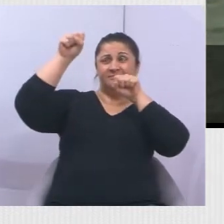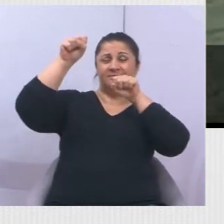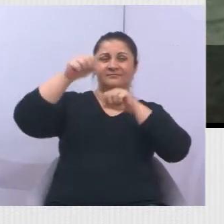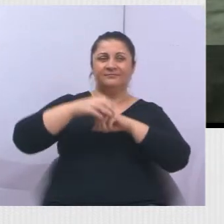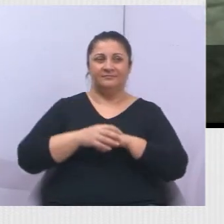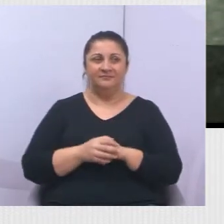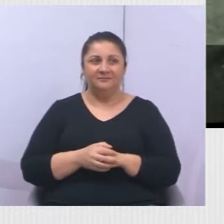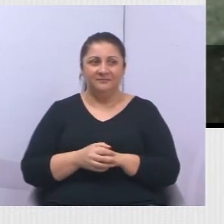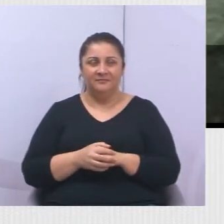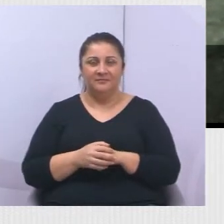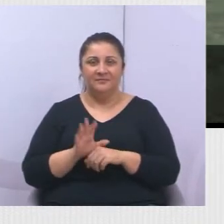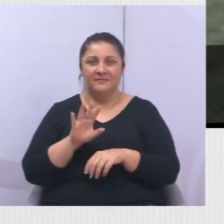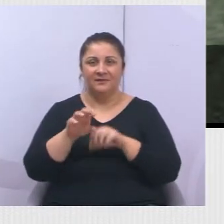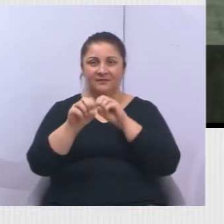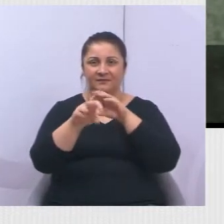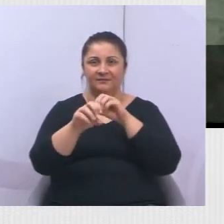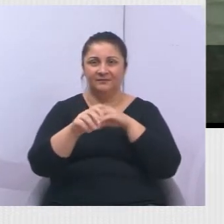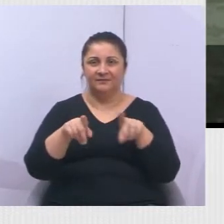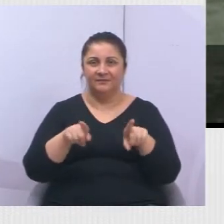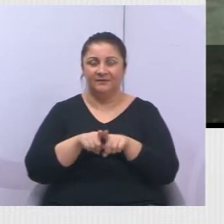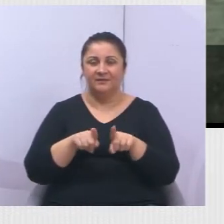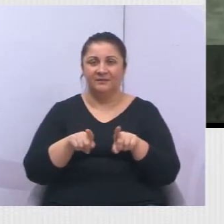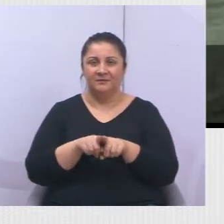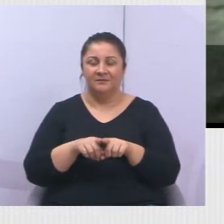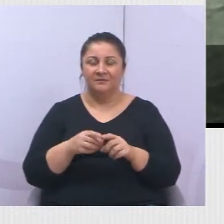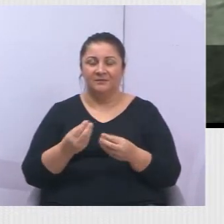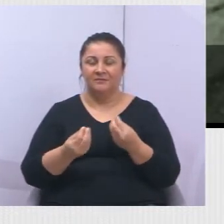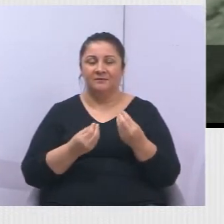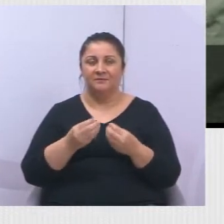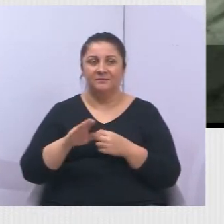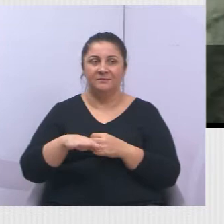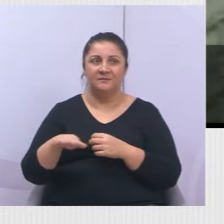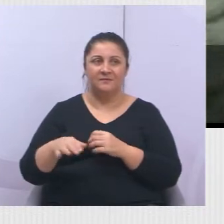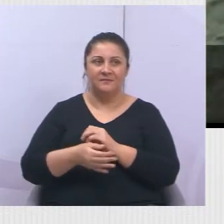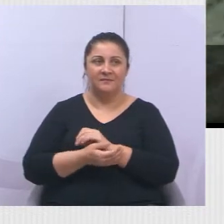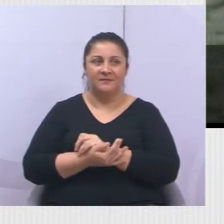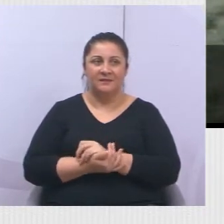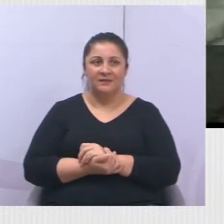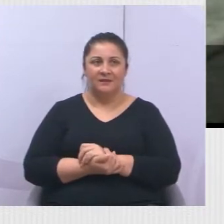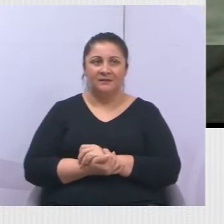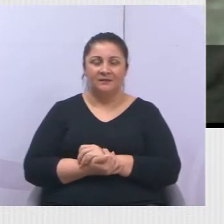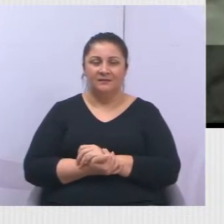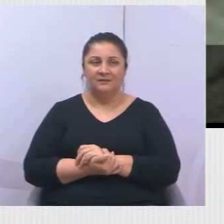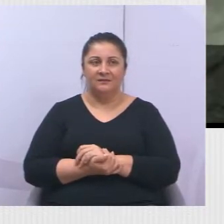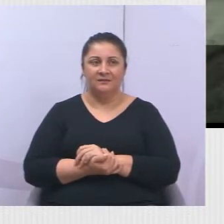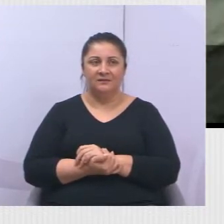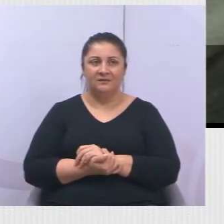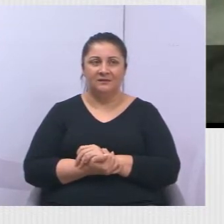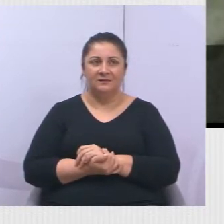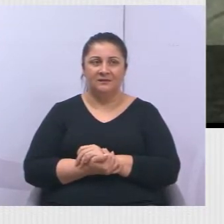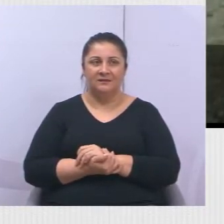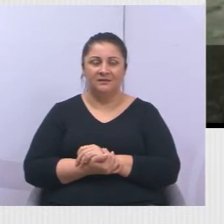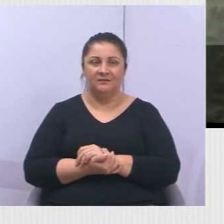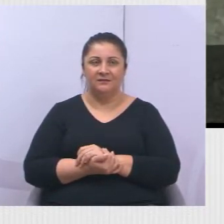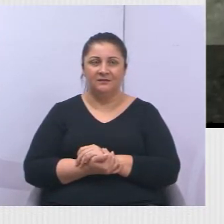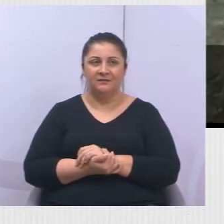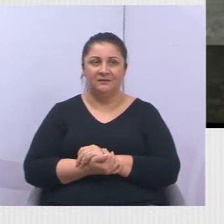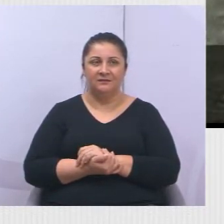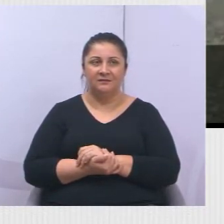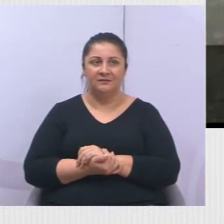Eu falei: pera aí que eu vou te ensinar também o que é ser criança, porque eu já brinquei de bicicleta. Segura esse vereador,